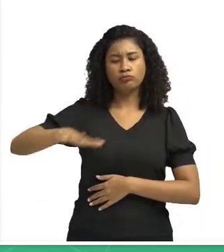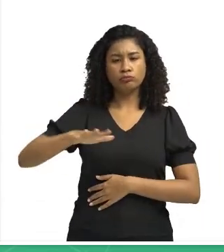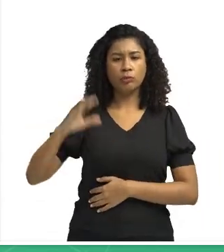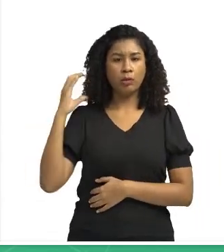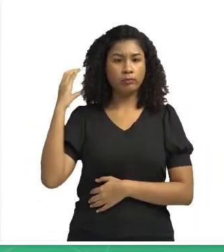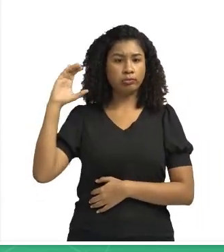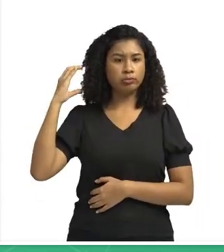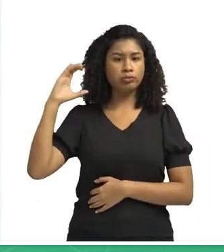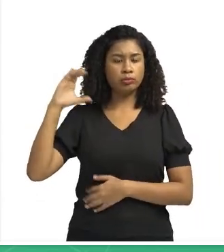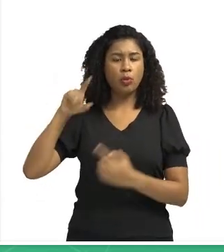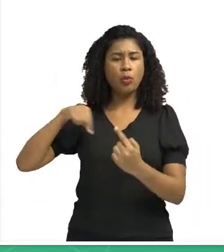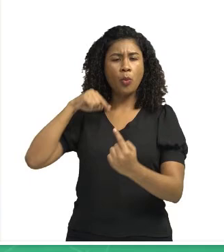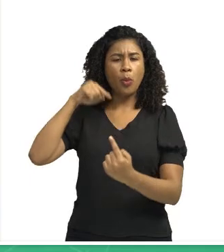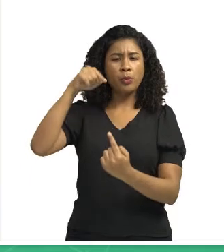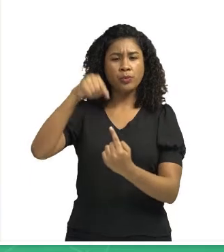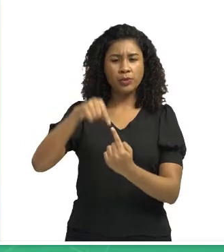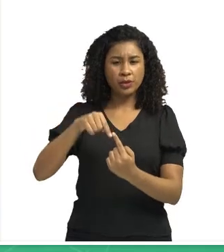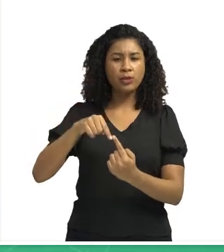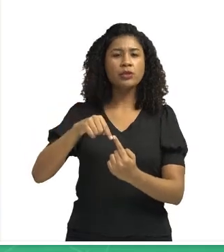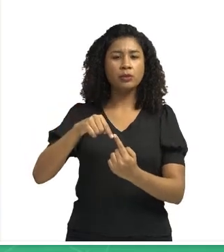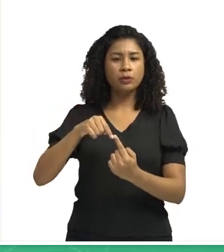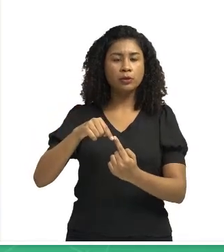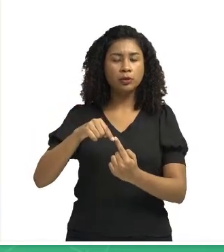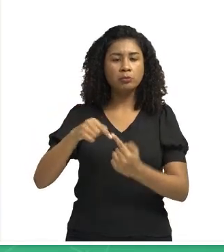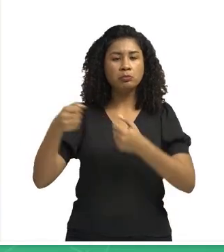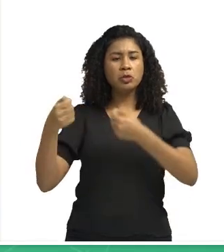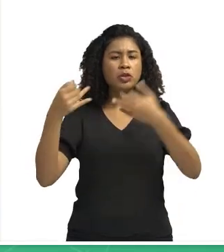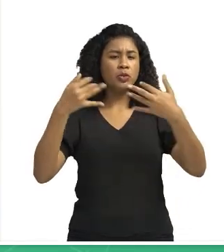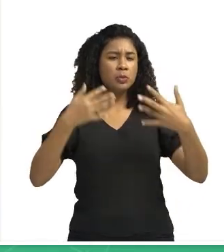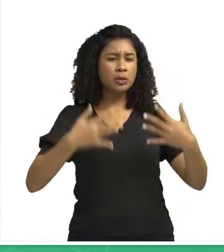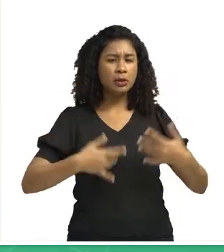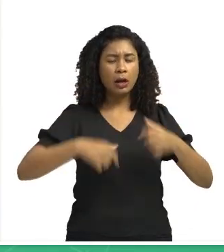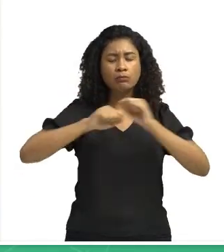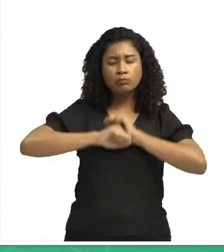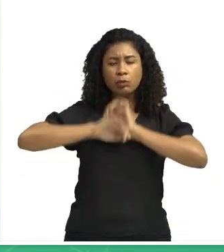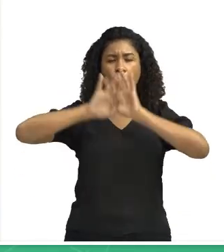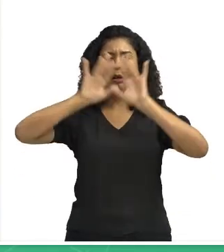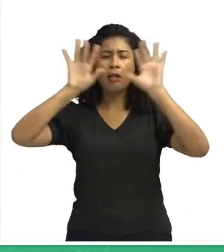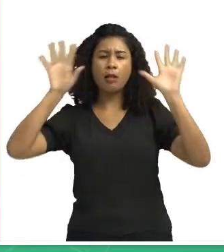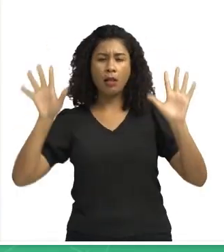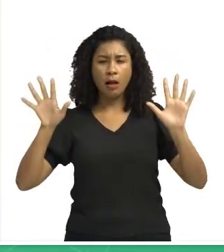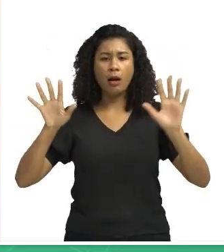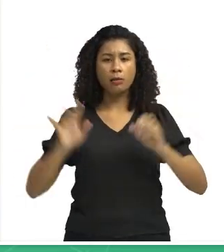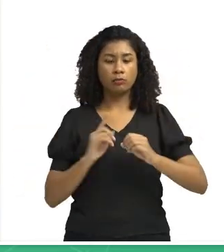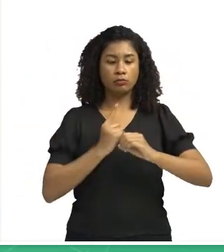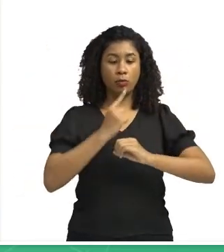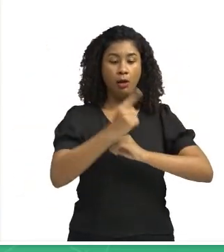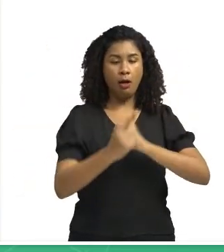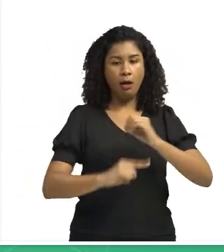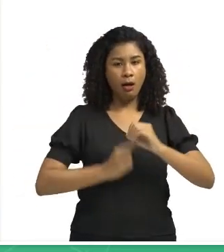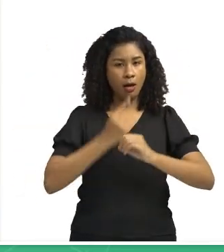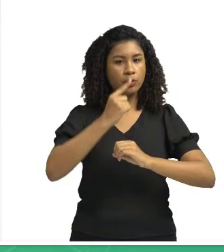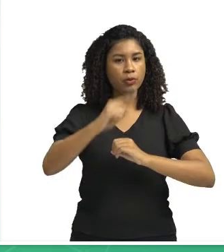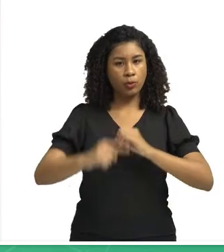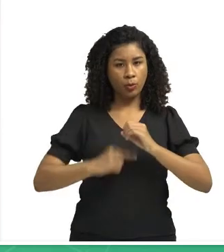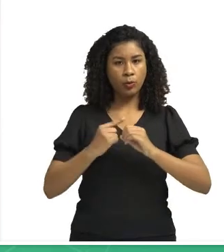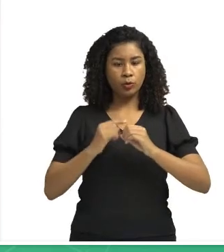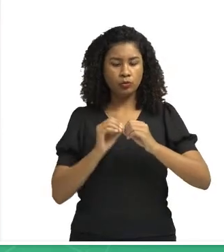de compreender melhor o átomo e a sua composição. Modelo é